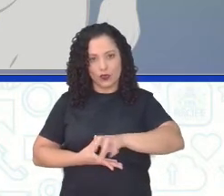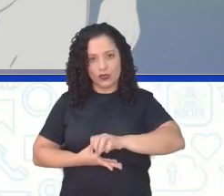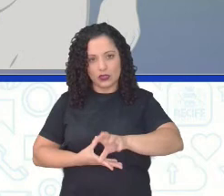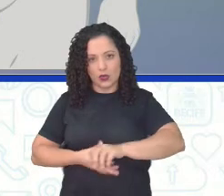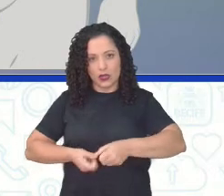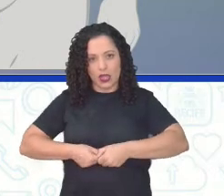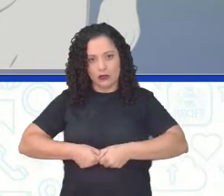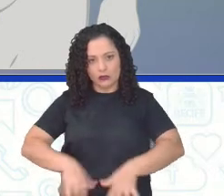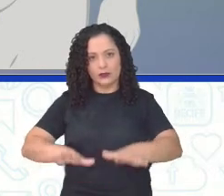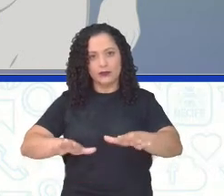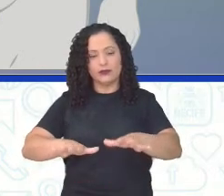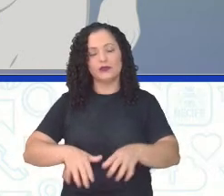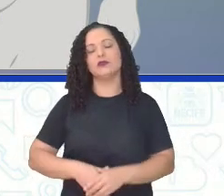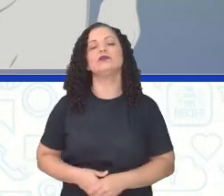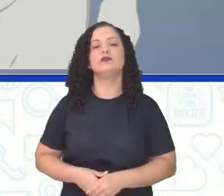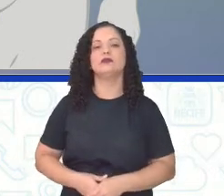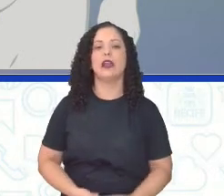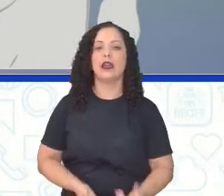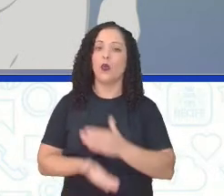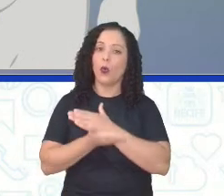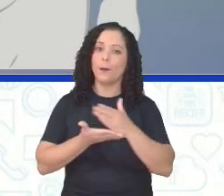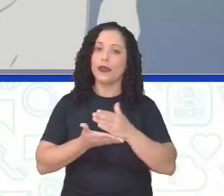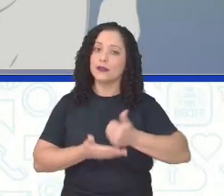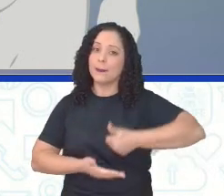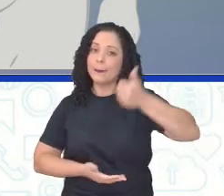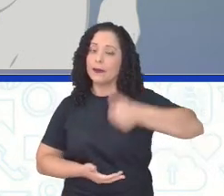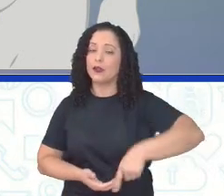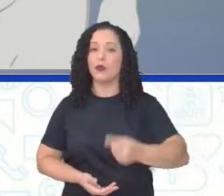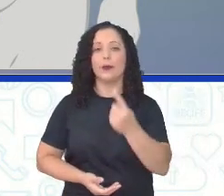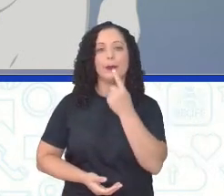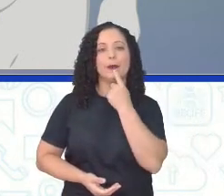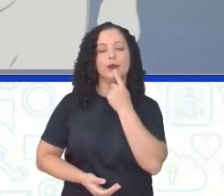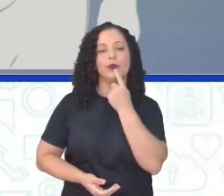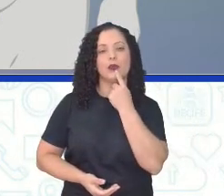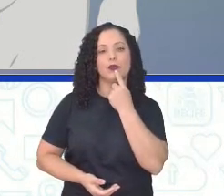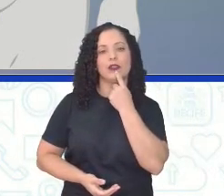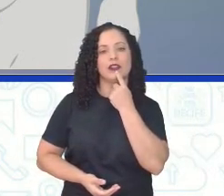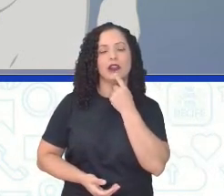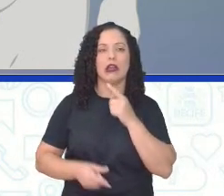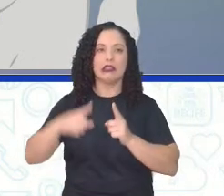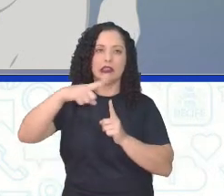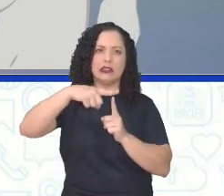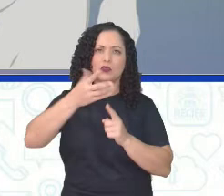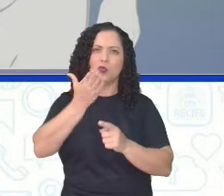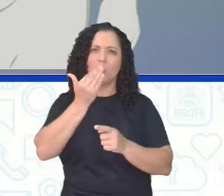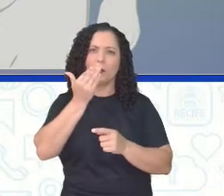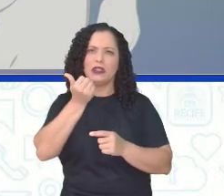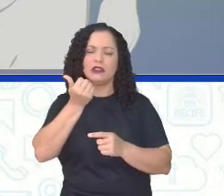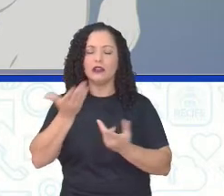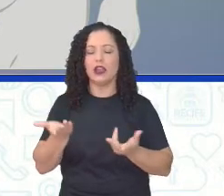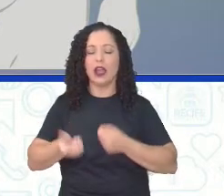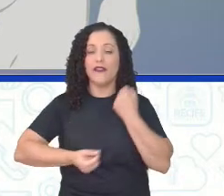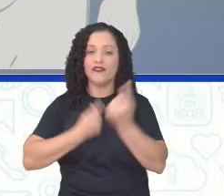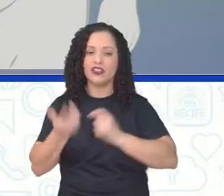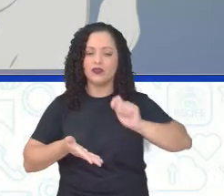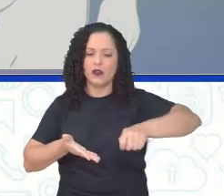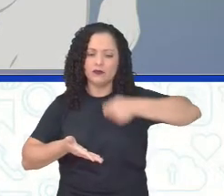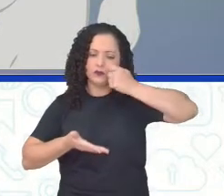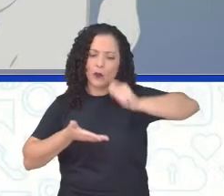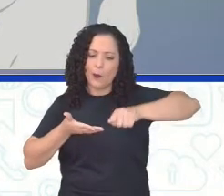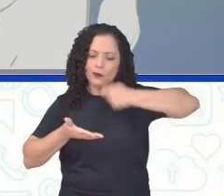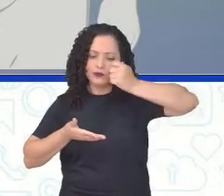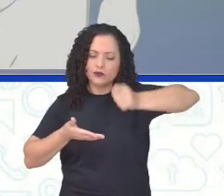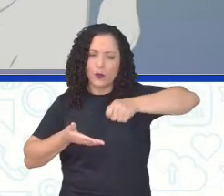aí na boca, por processos químicos e físicos, dependendo do tipo de alimento. Então, tem alimento que vai sofrer só